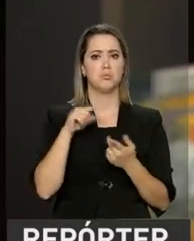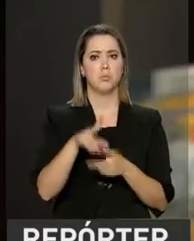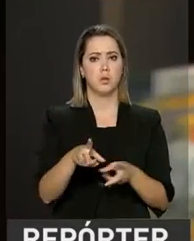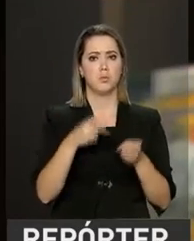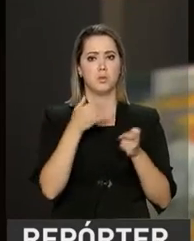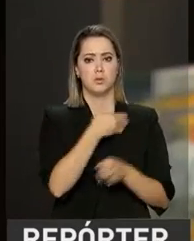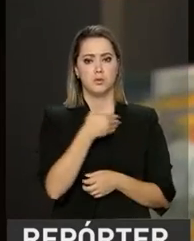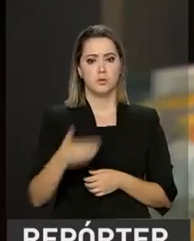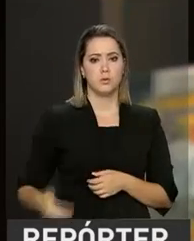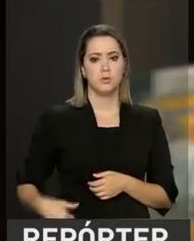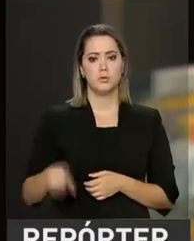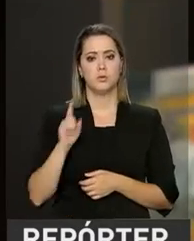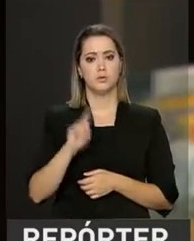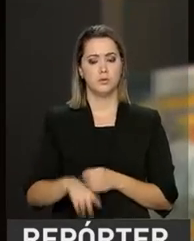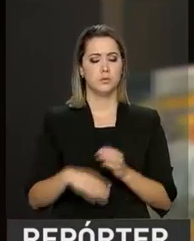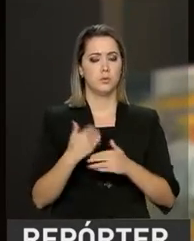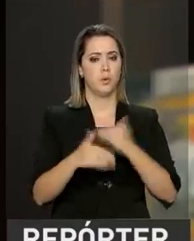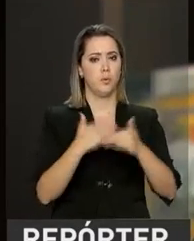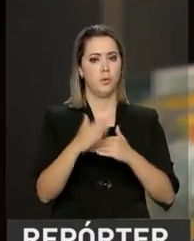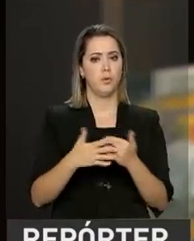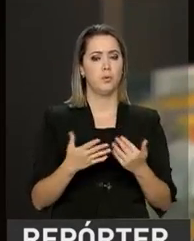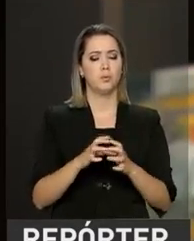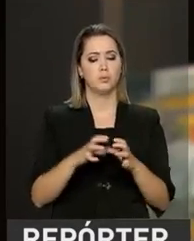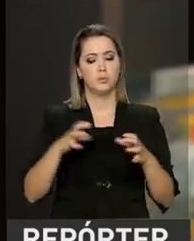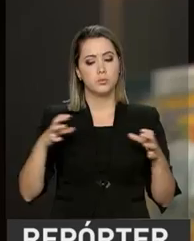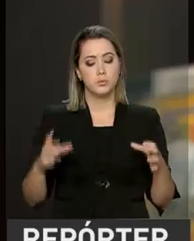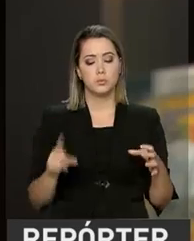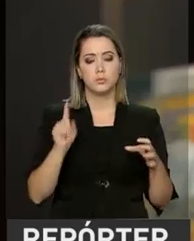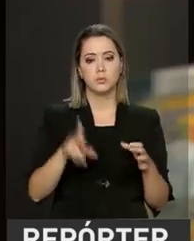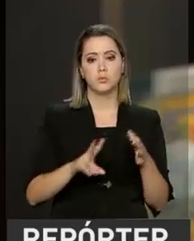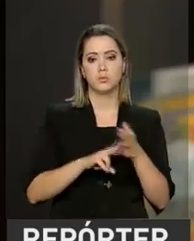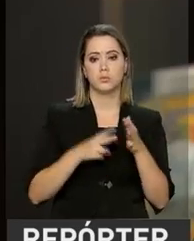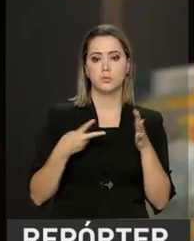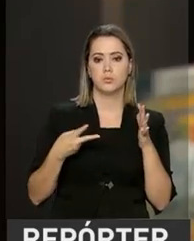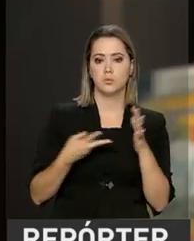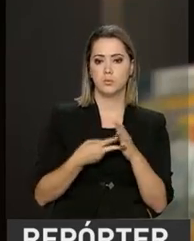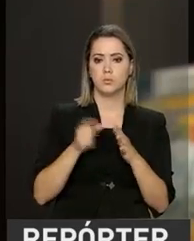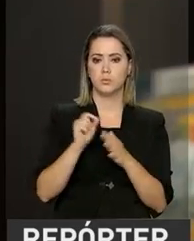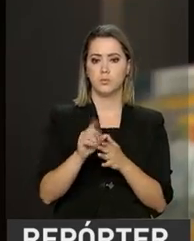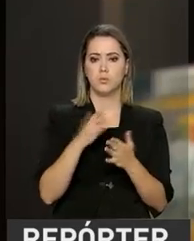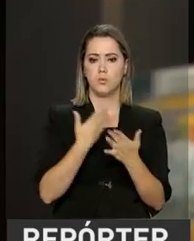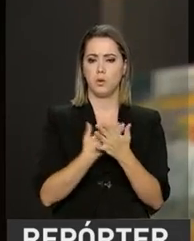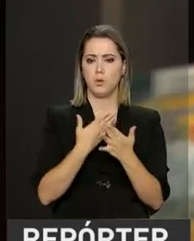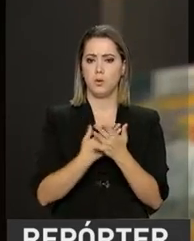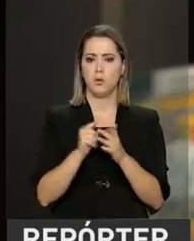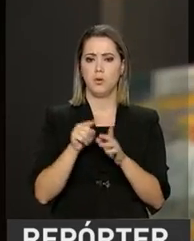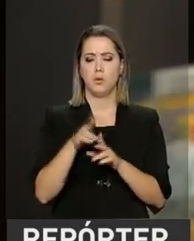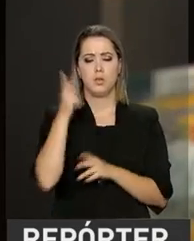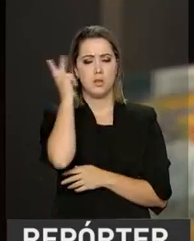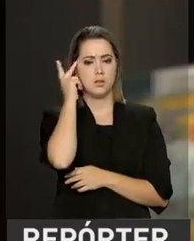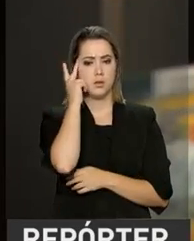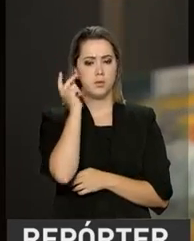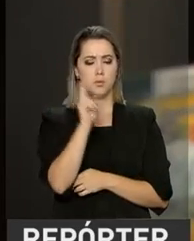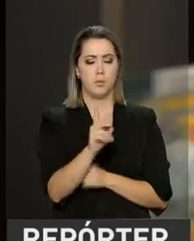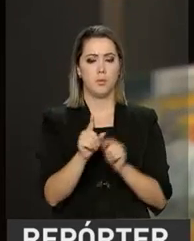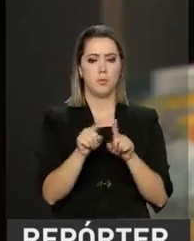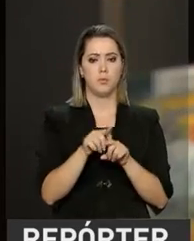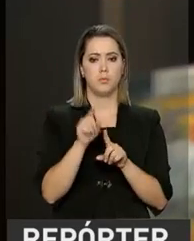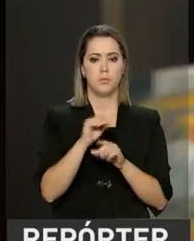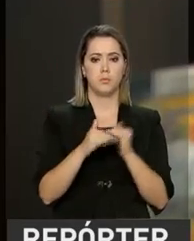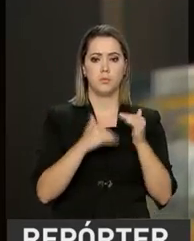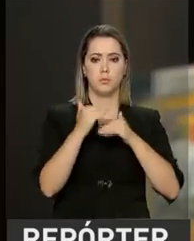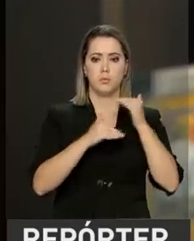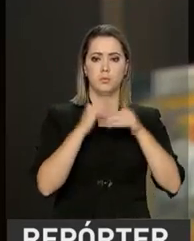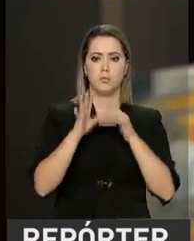governo então é um movimento grande que pode significar segundo alguns estudos da federação de São Paulo da CNC um